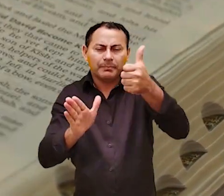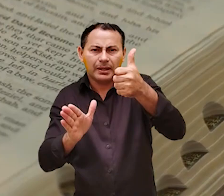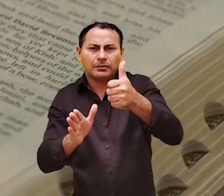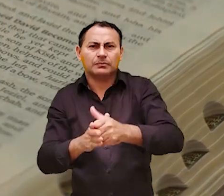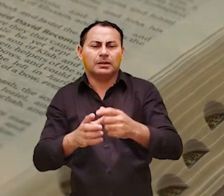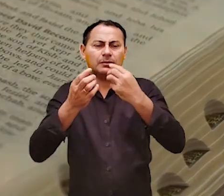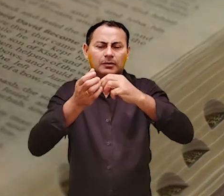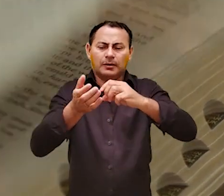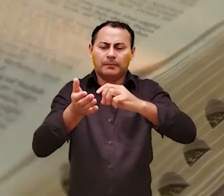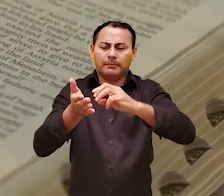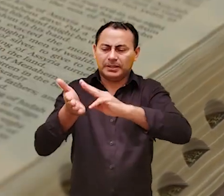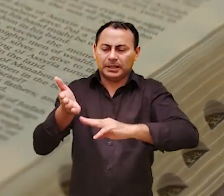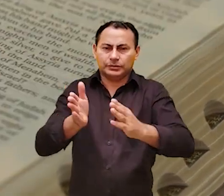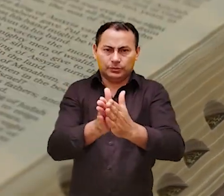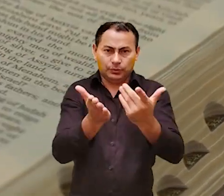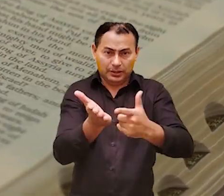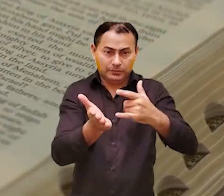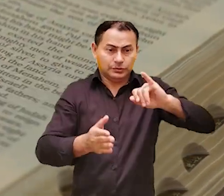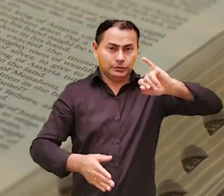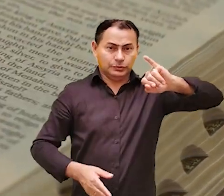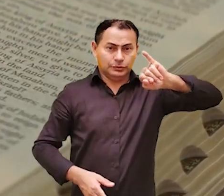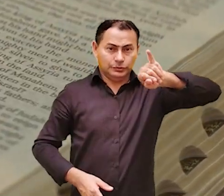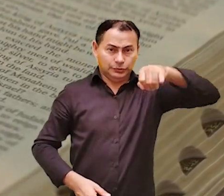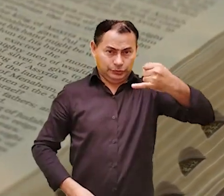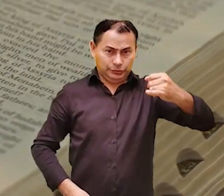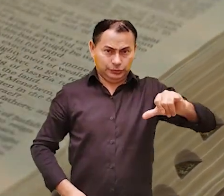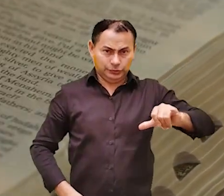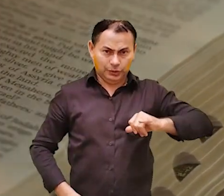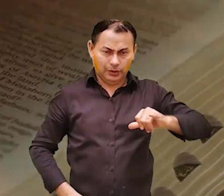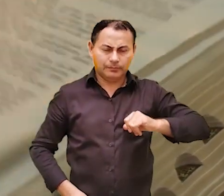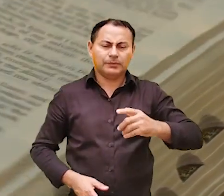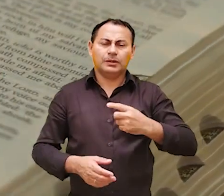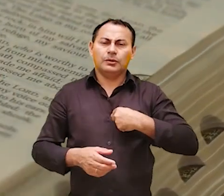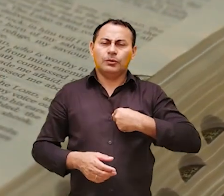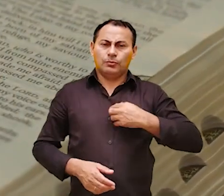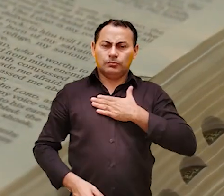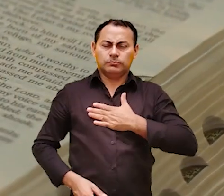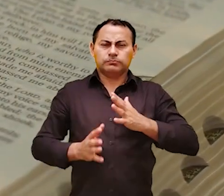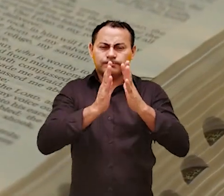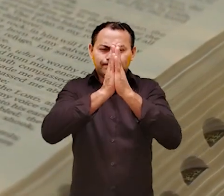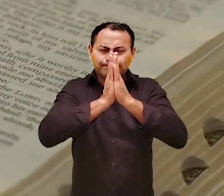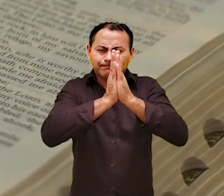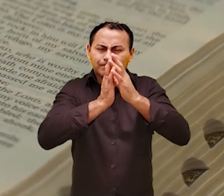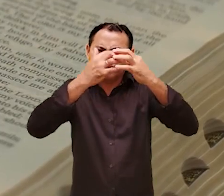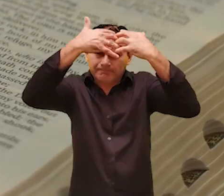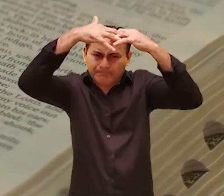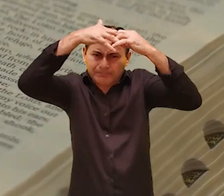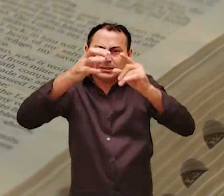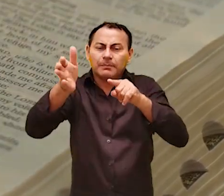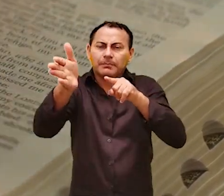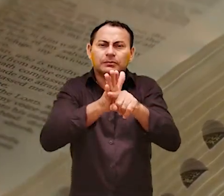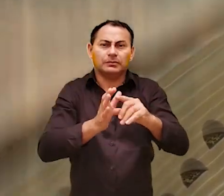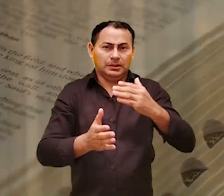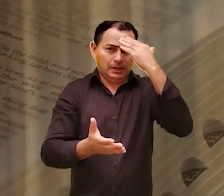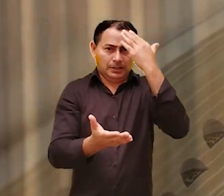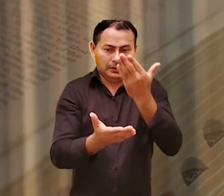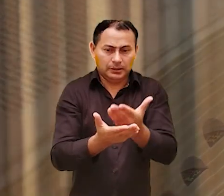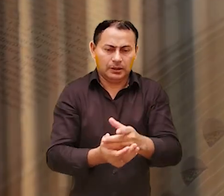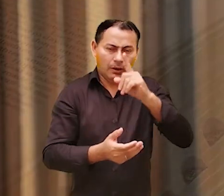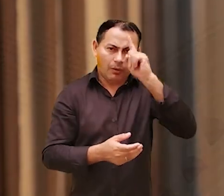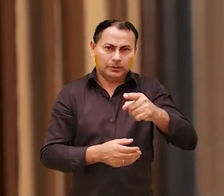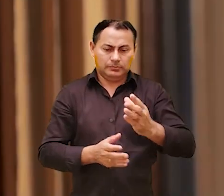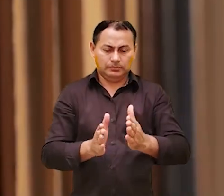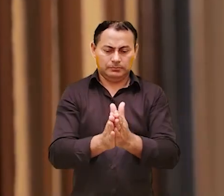1 e a mensagem do livro de Jó? Eu gostaria de refletir por alguns minutos sobre essa pergunta. Creio